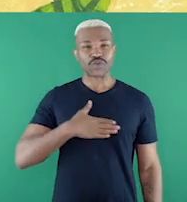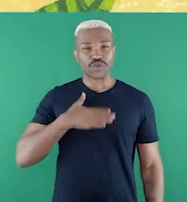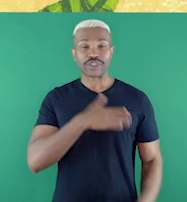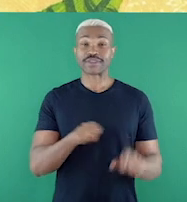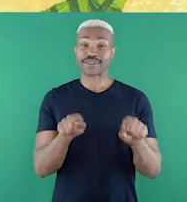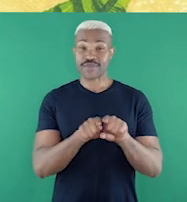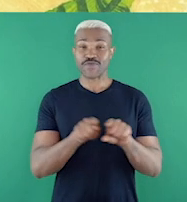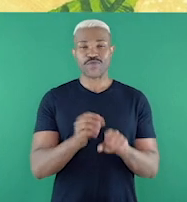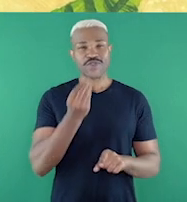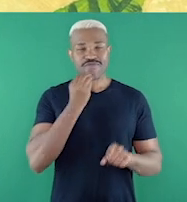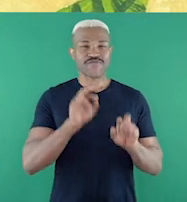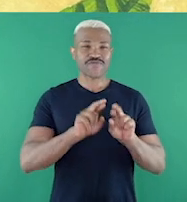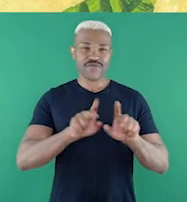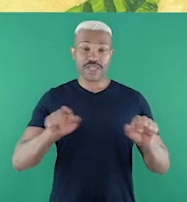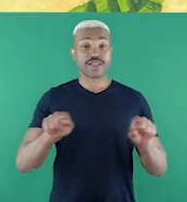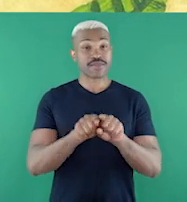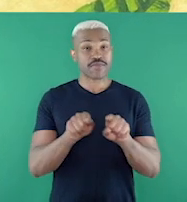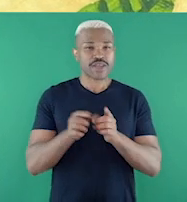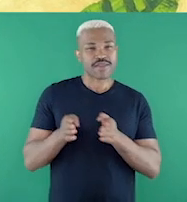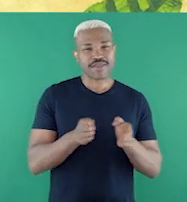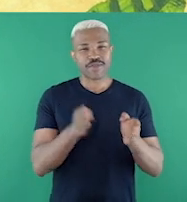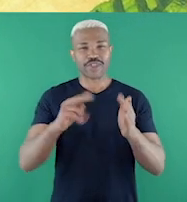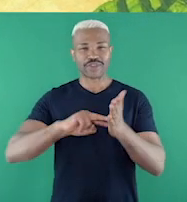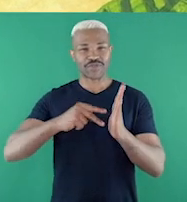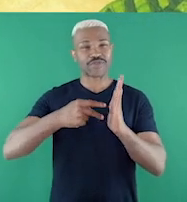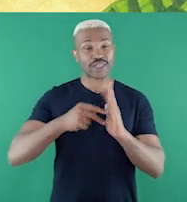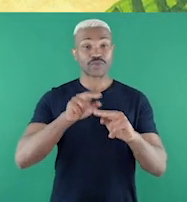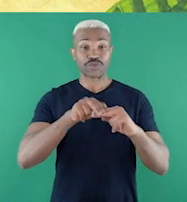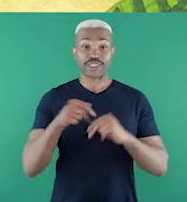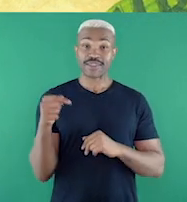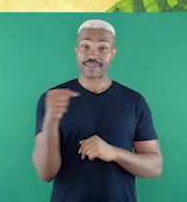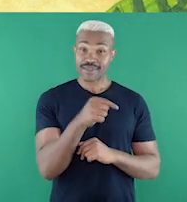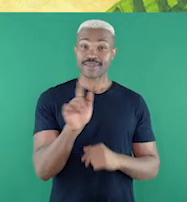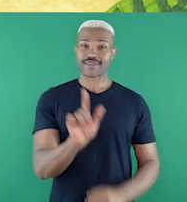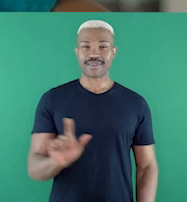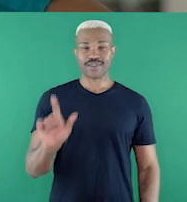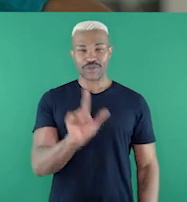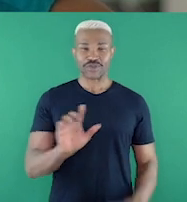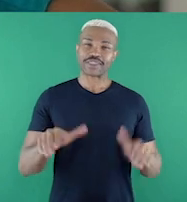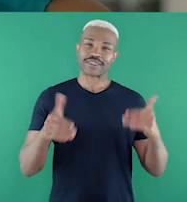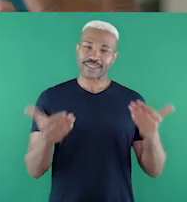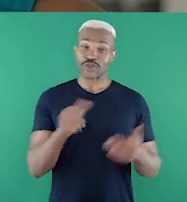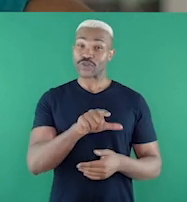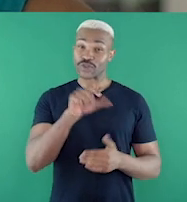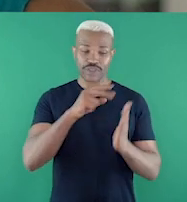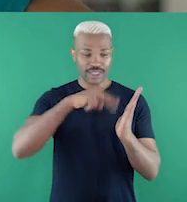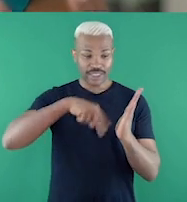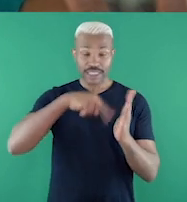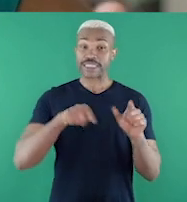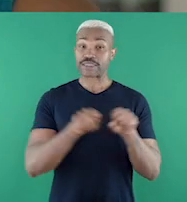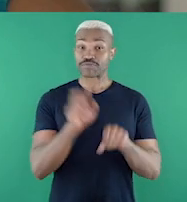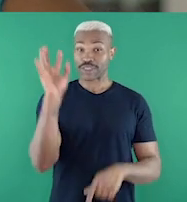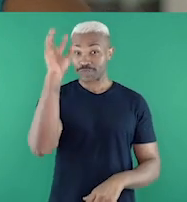haja muitas possibilidades e muitos caminhos de interpretação a partir dessa literatura. Então, optem por ler, optem por